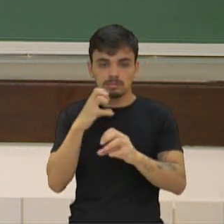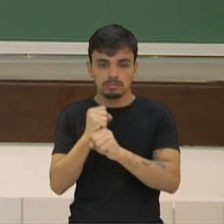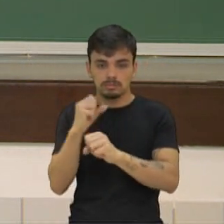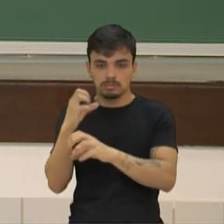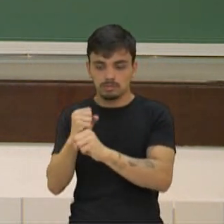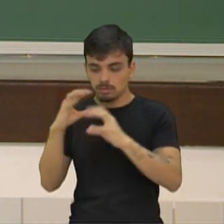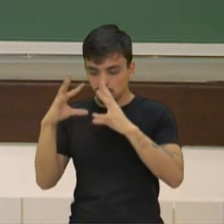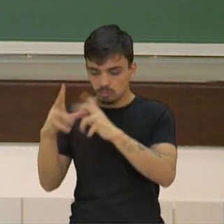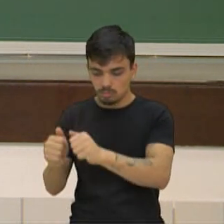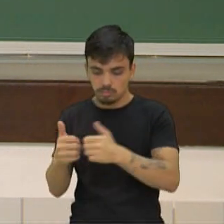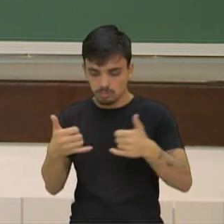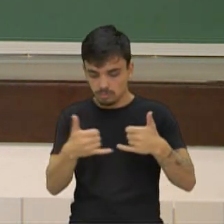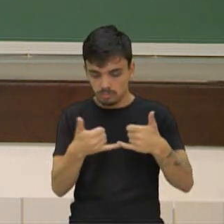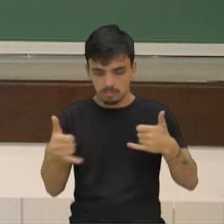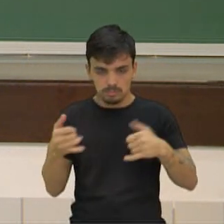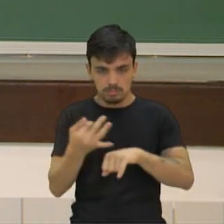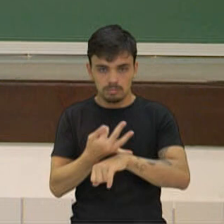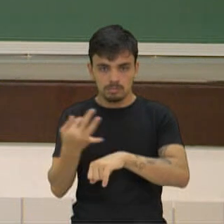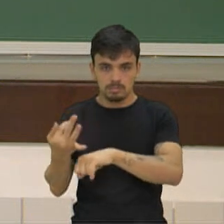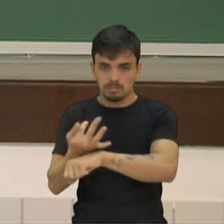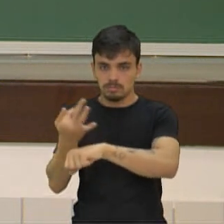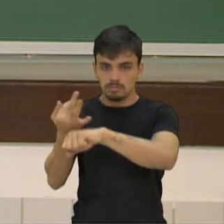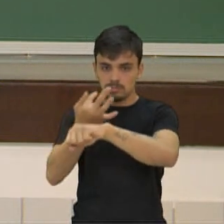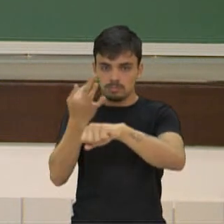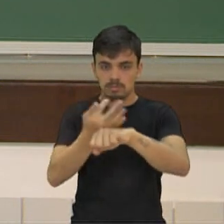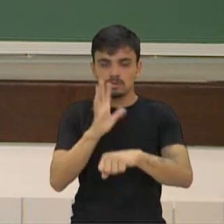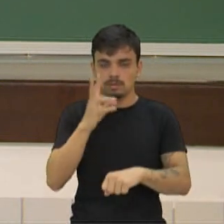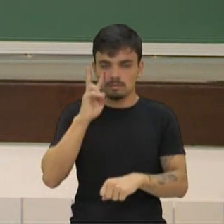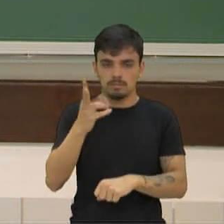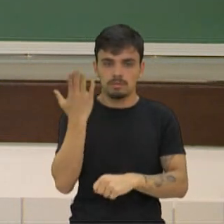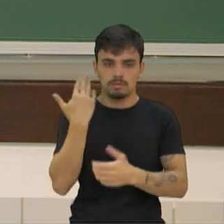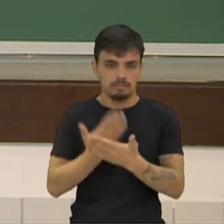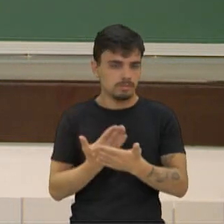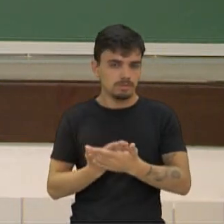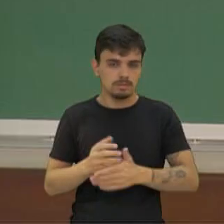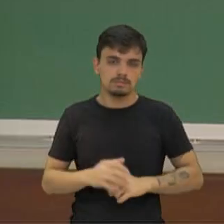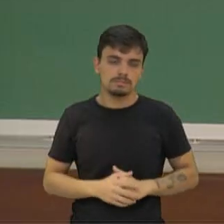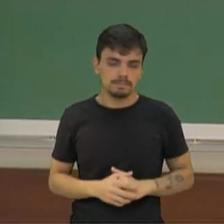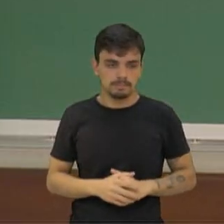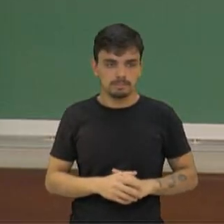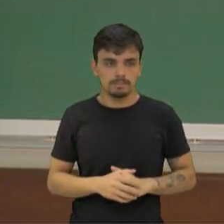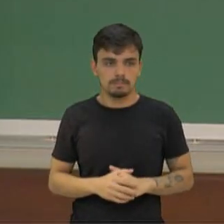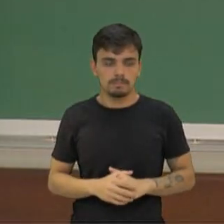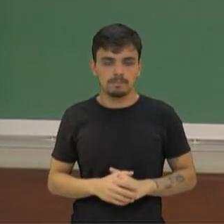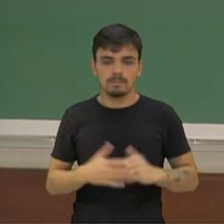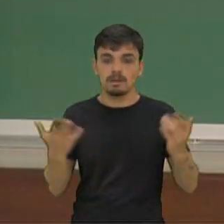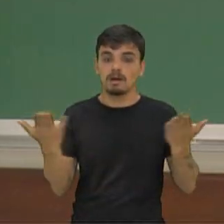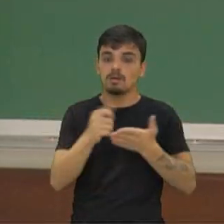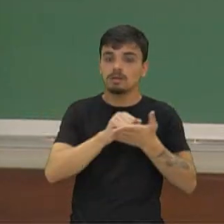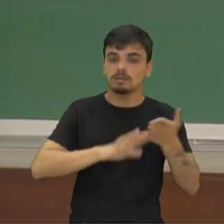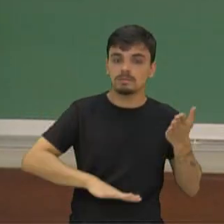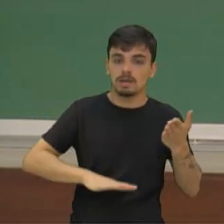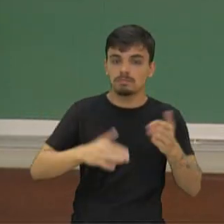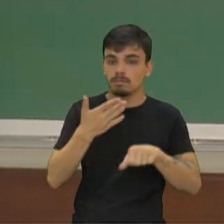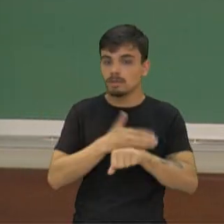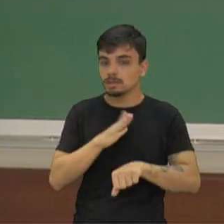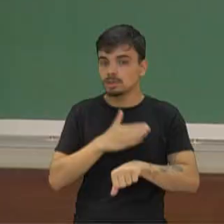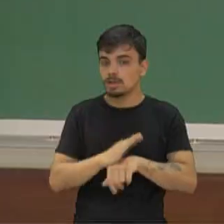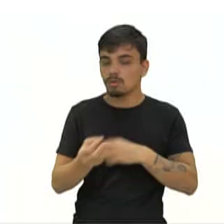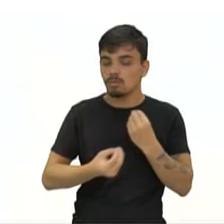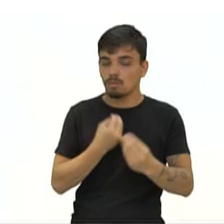resistências. A resistência elétrica equivalente é a soma das resistências, como a gente viu na última aula. Vamos fazer um exercício aí para a gente praticar